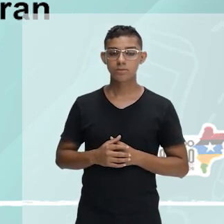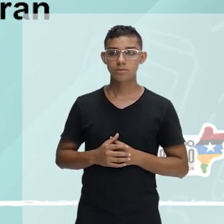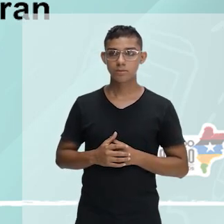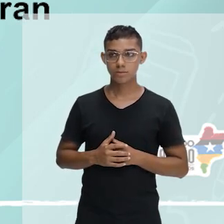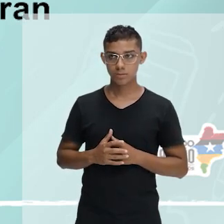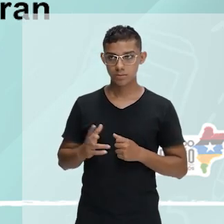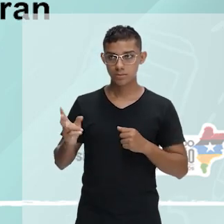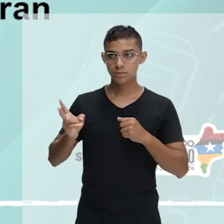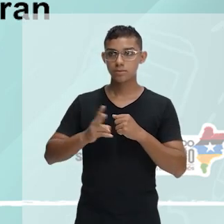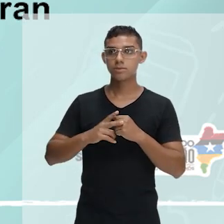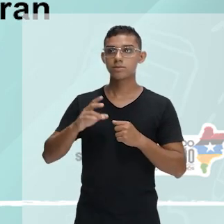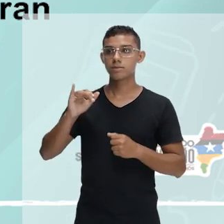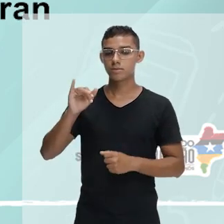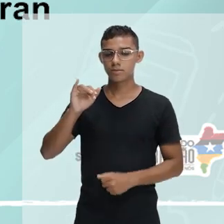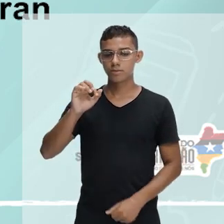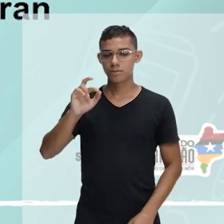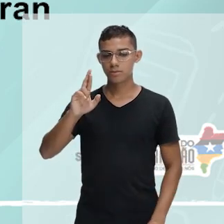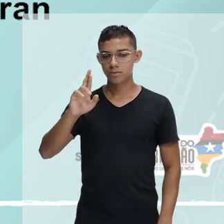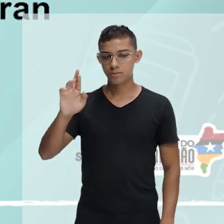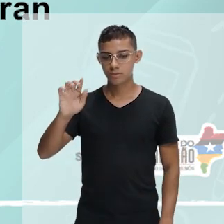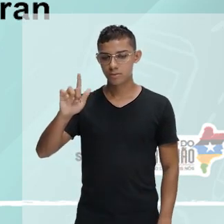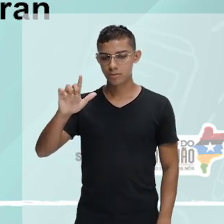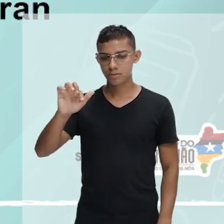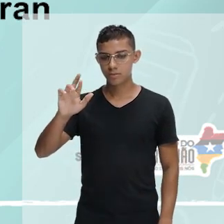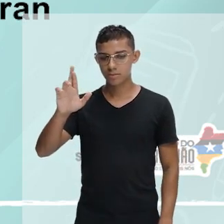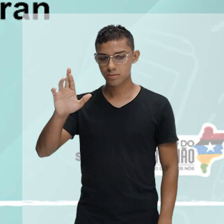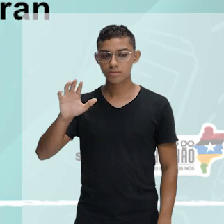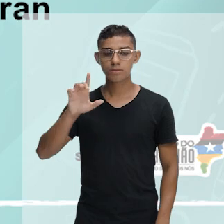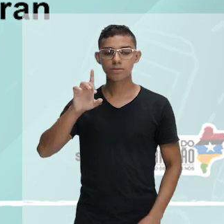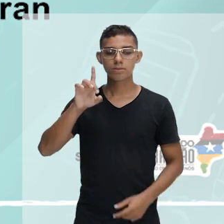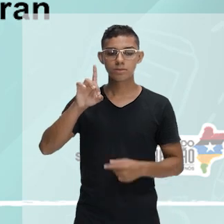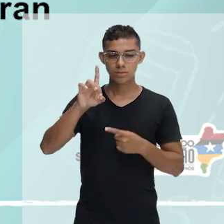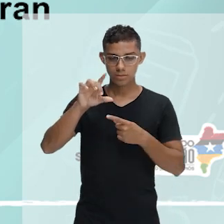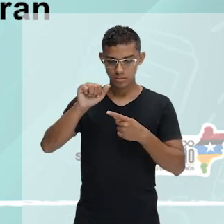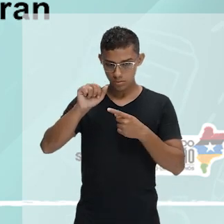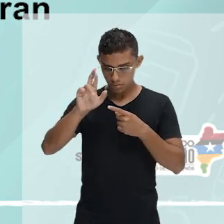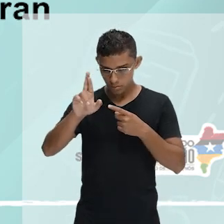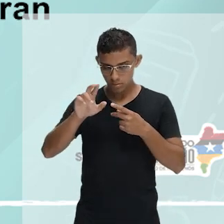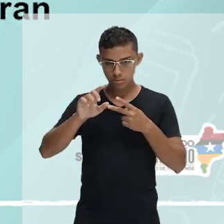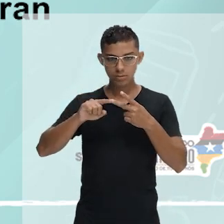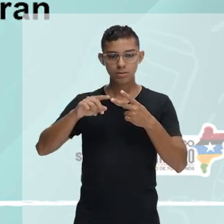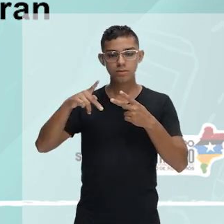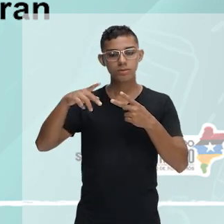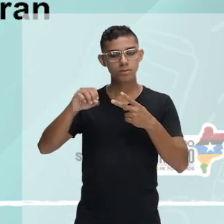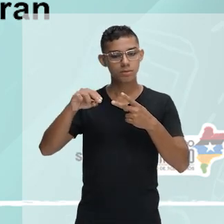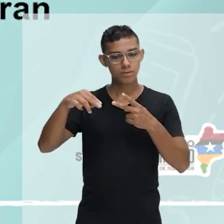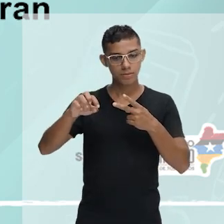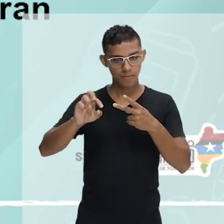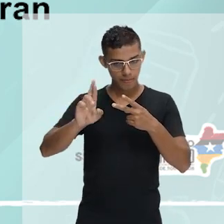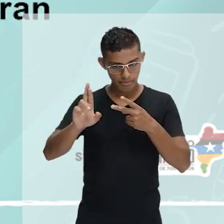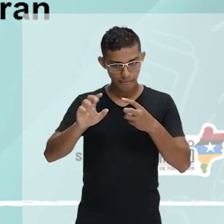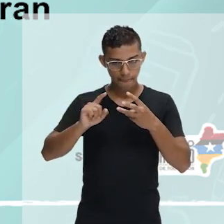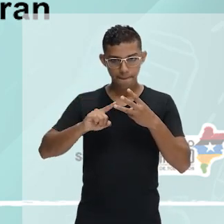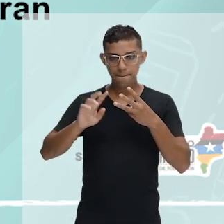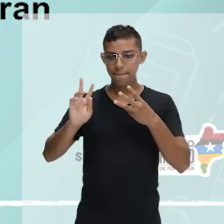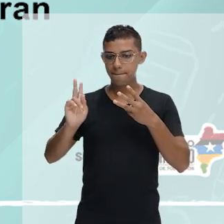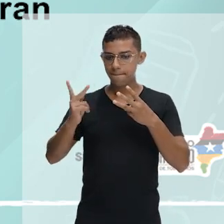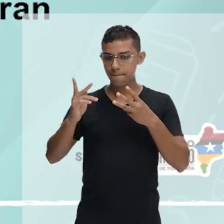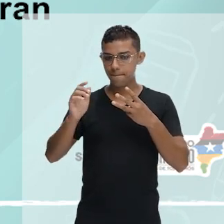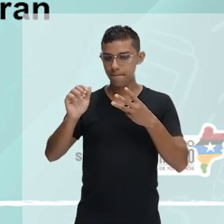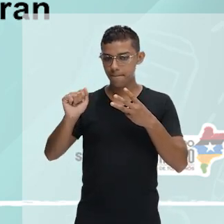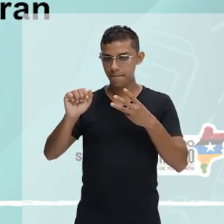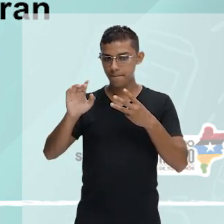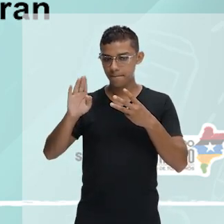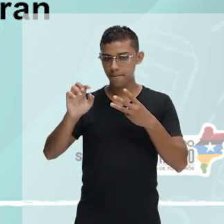Mais verbos irregulares. Dar, poner, haber e decir. Então, eu tenho aqui, eu vou conjugar para vocês, não